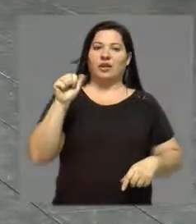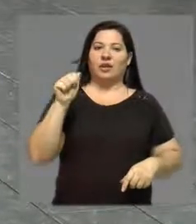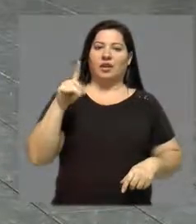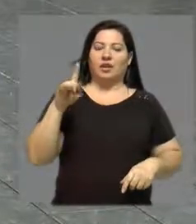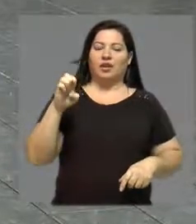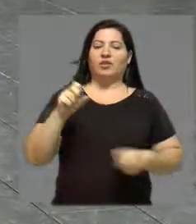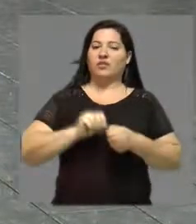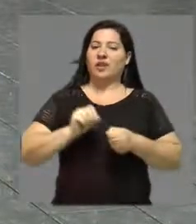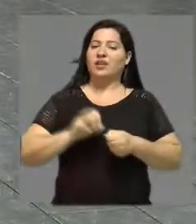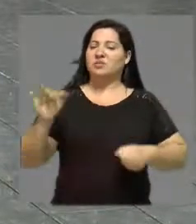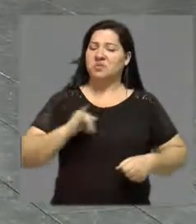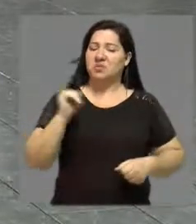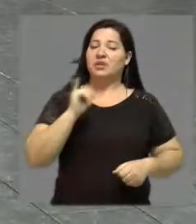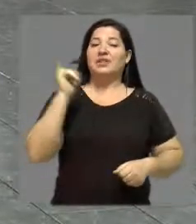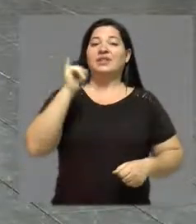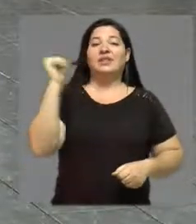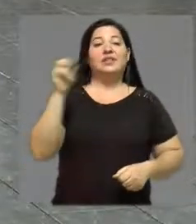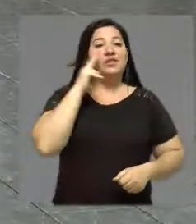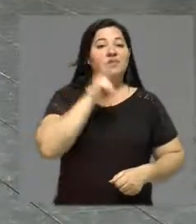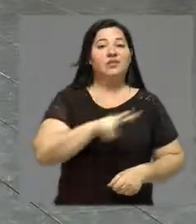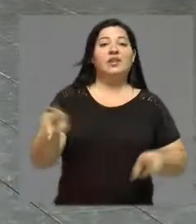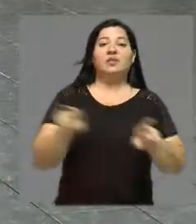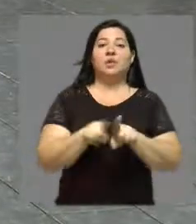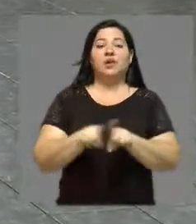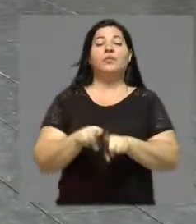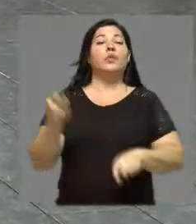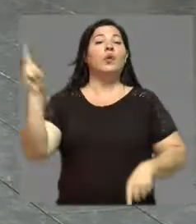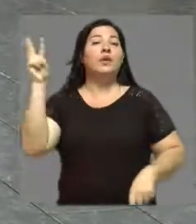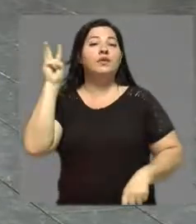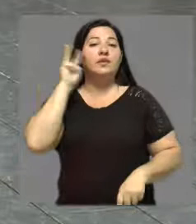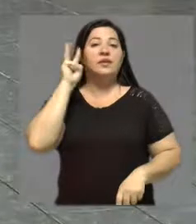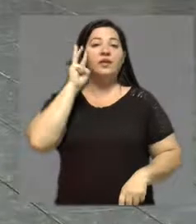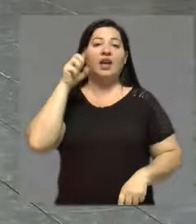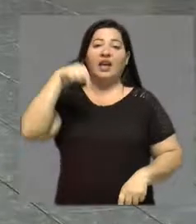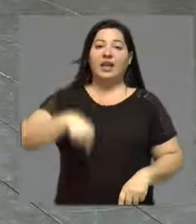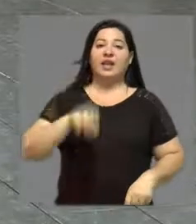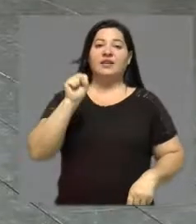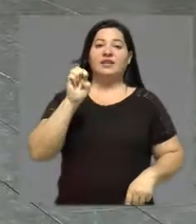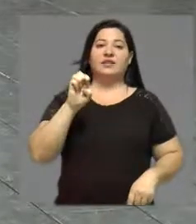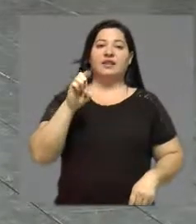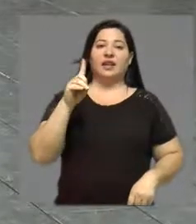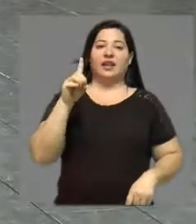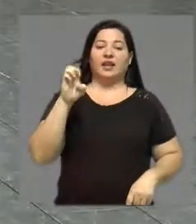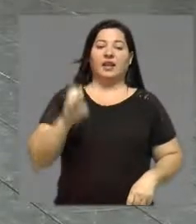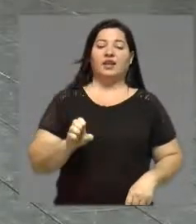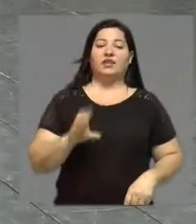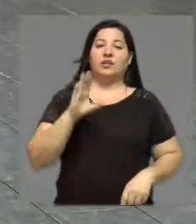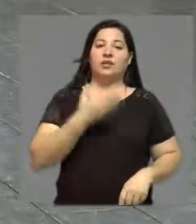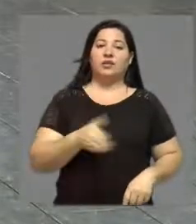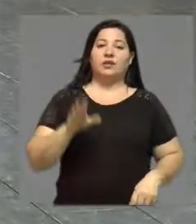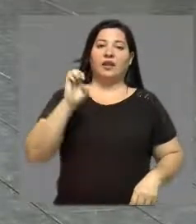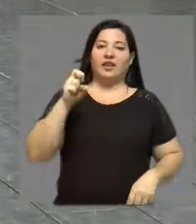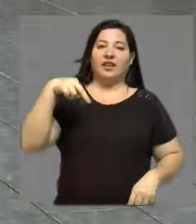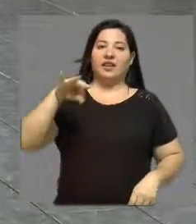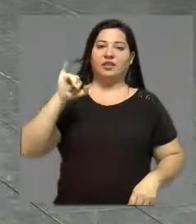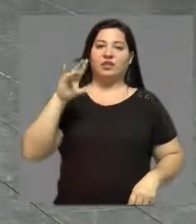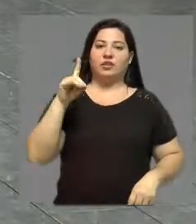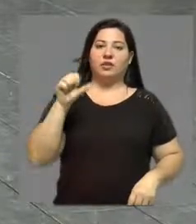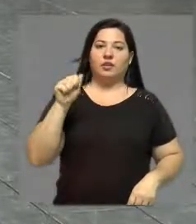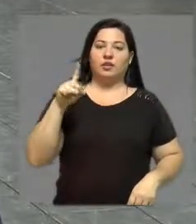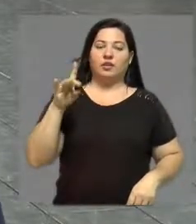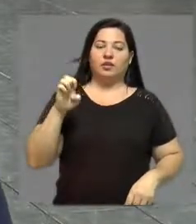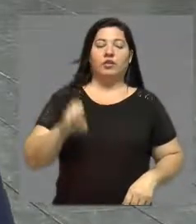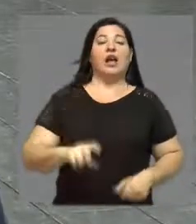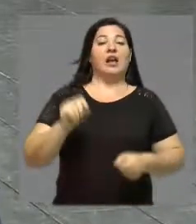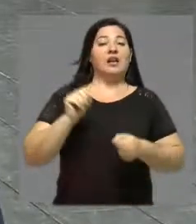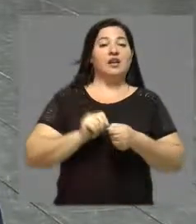super importante. Hoje nós estamos aqui vendo, toda terça-feira, aqui na sede da entidade, aqui no centro de Ourinhos,